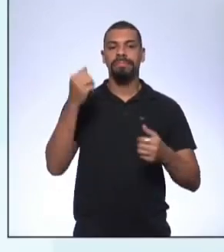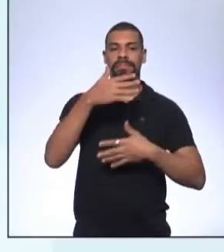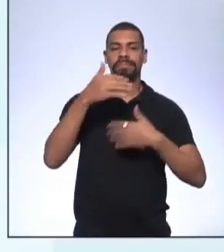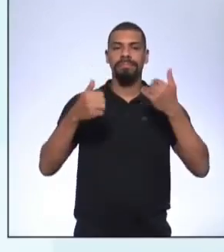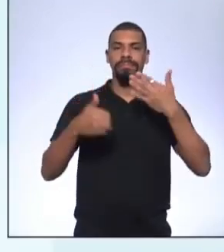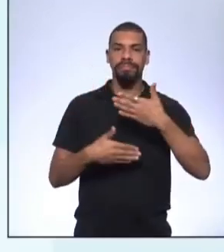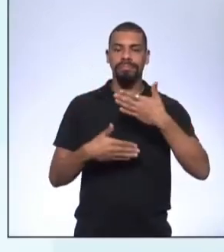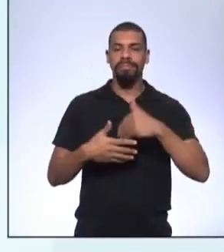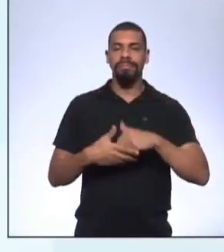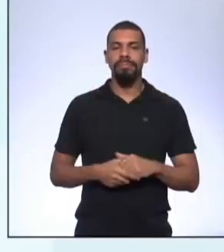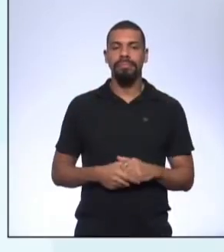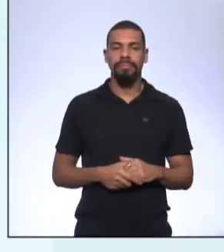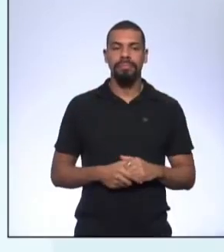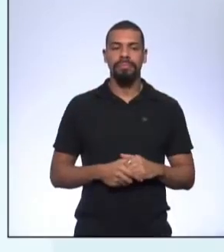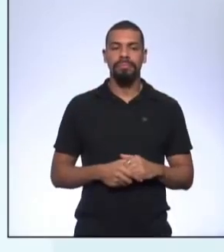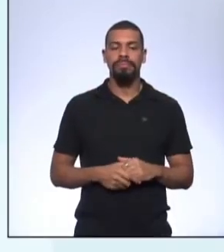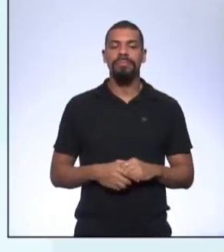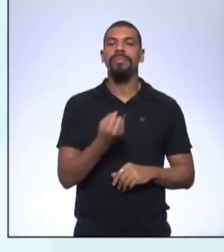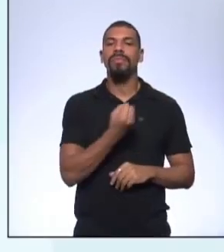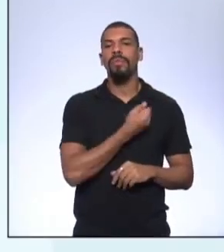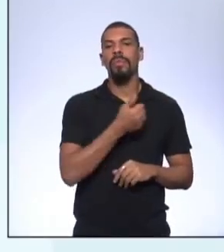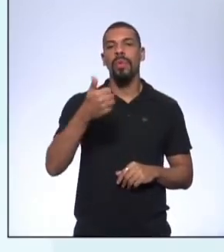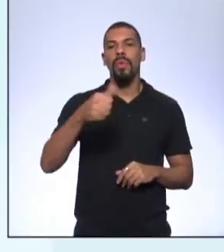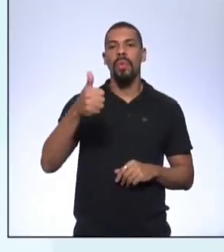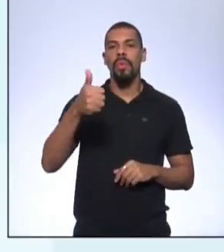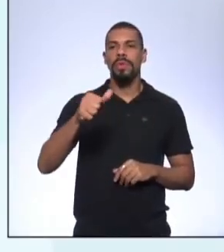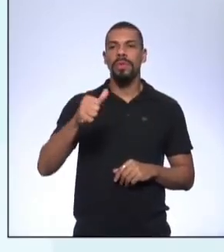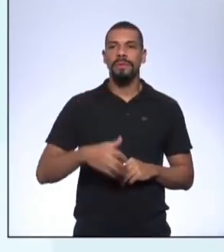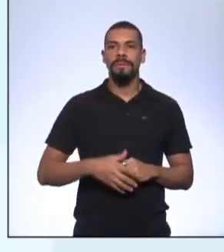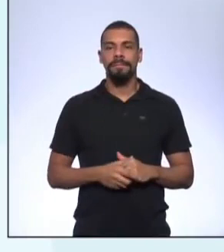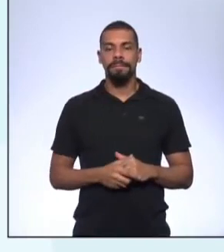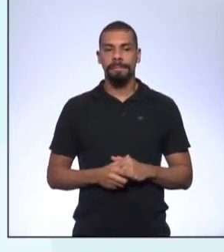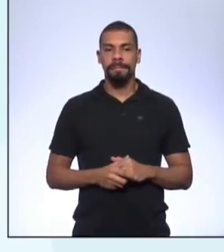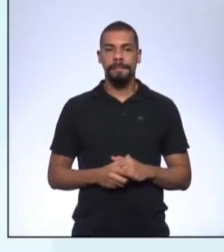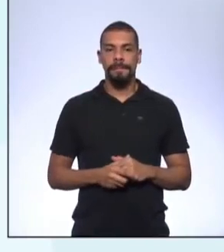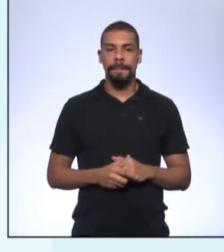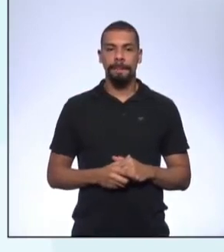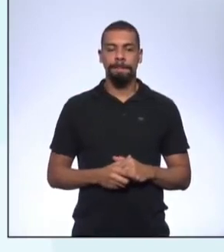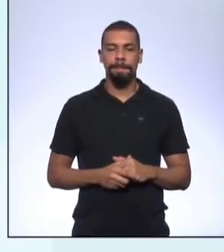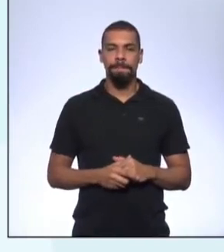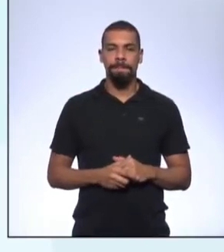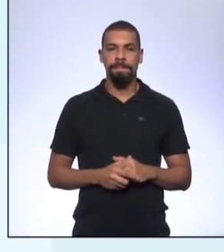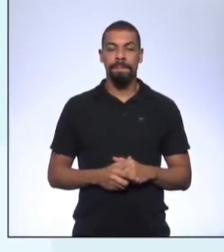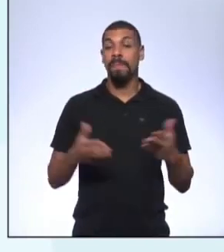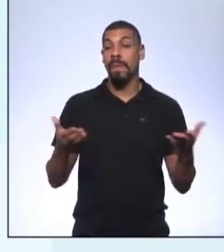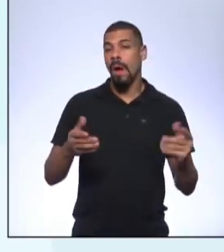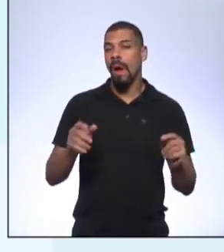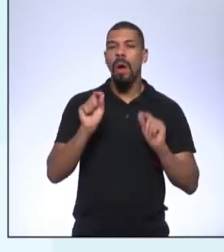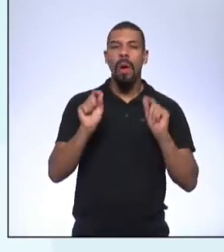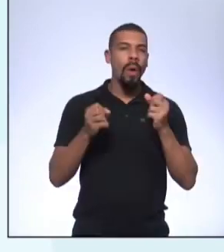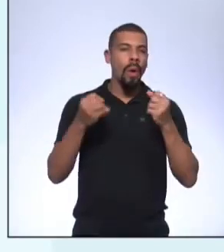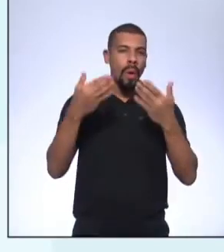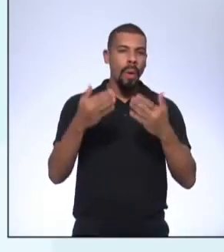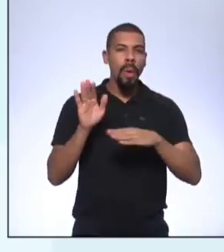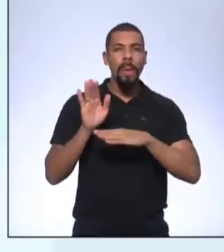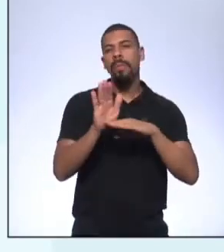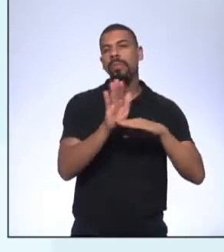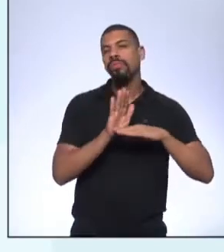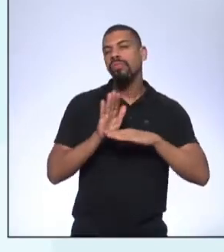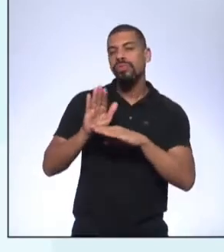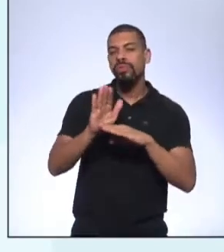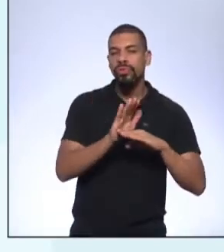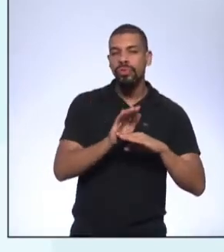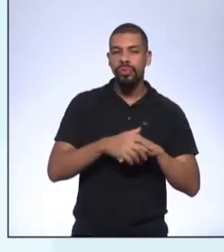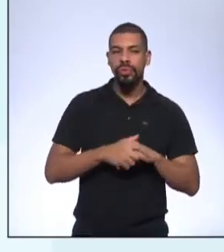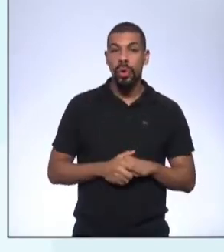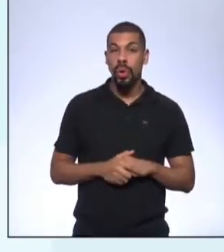11. Isso, beleza. Então, olha só, gente, protecionismo